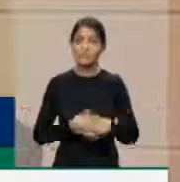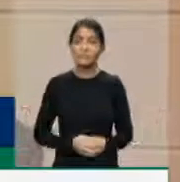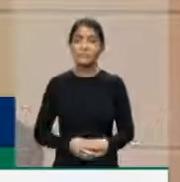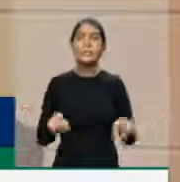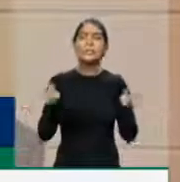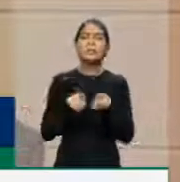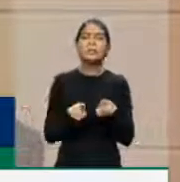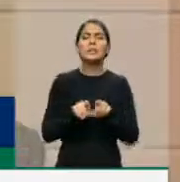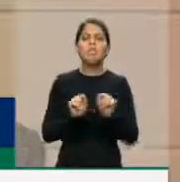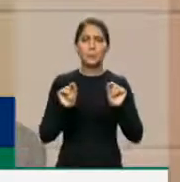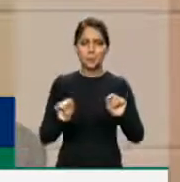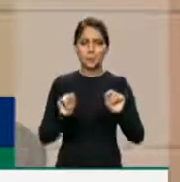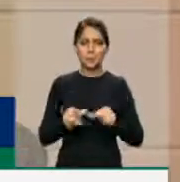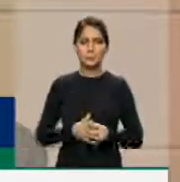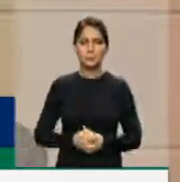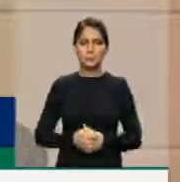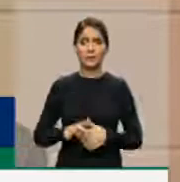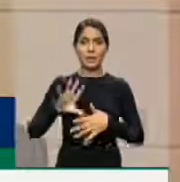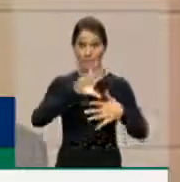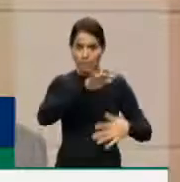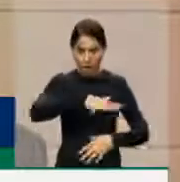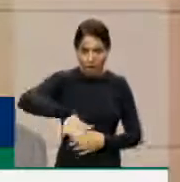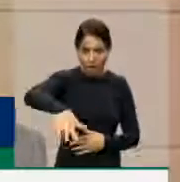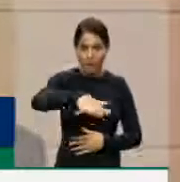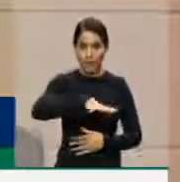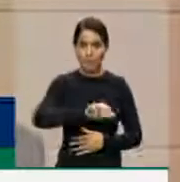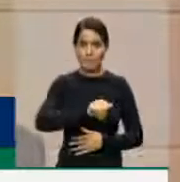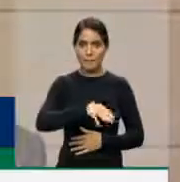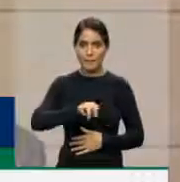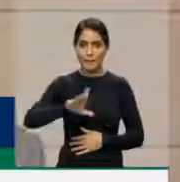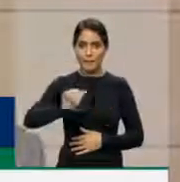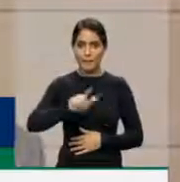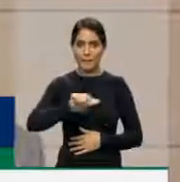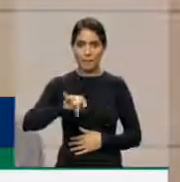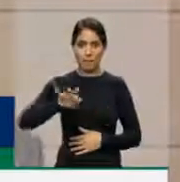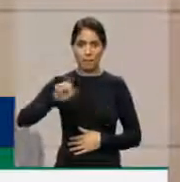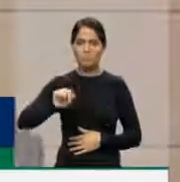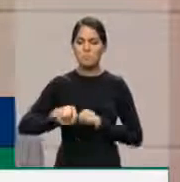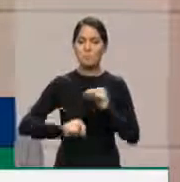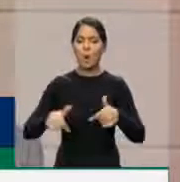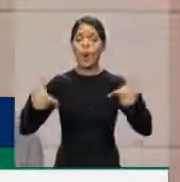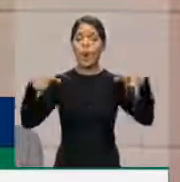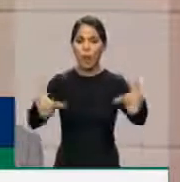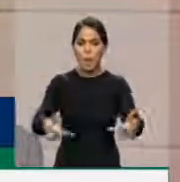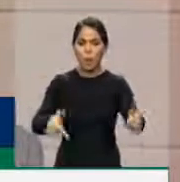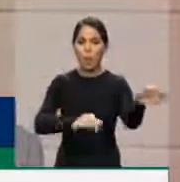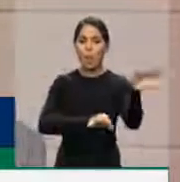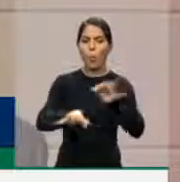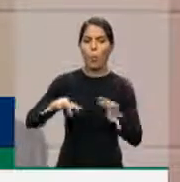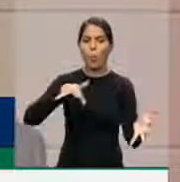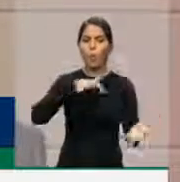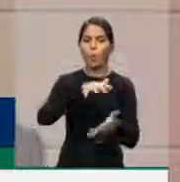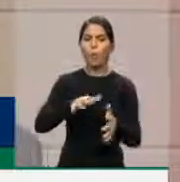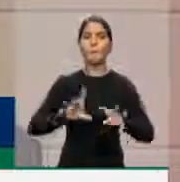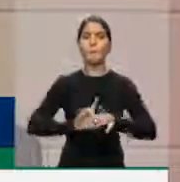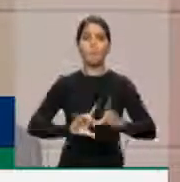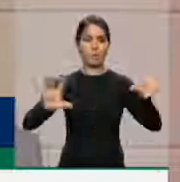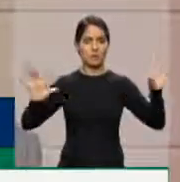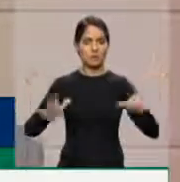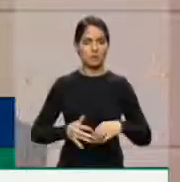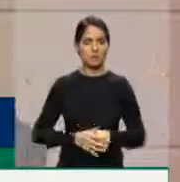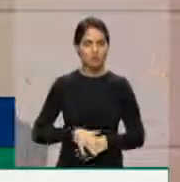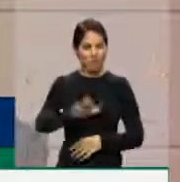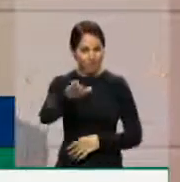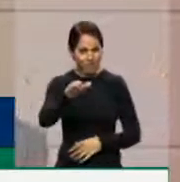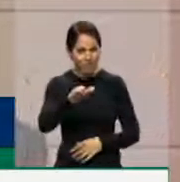ele trabalha pela preservação e promoção da ordem democrática. Ele acha que o mundo inteiro não acompanhou os ataques dele